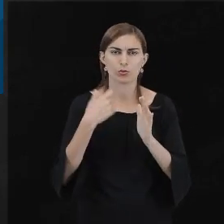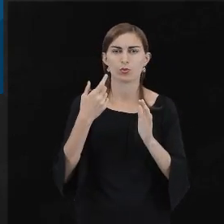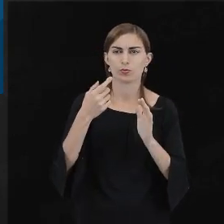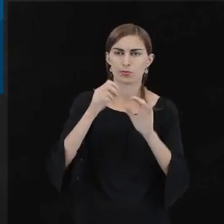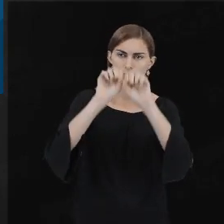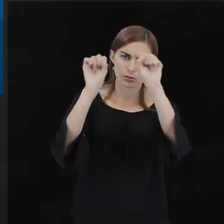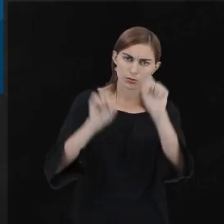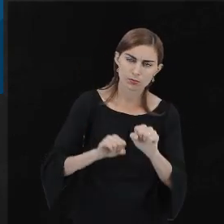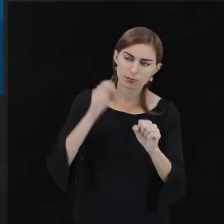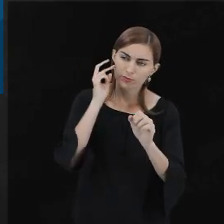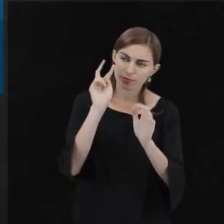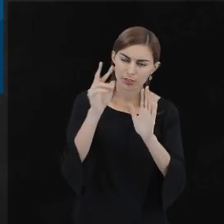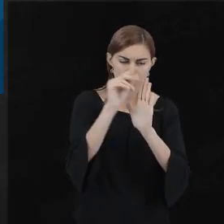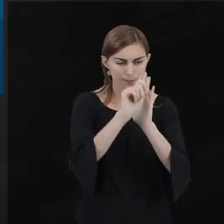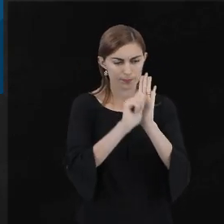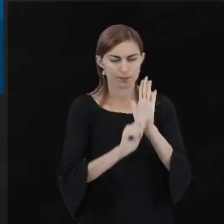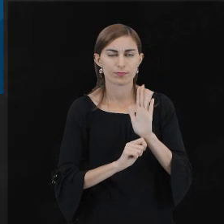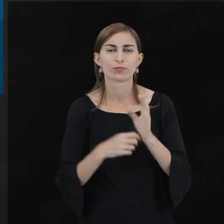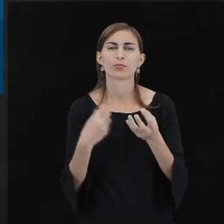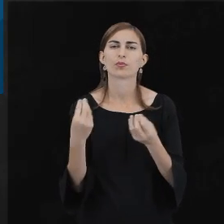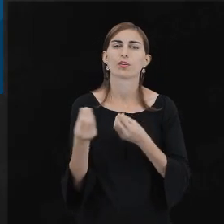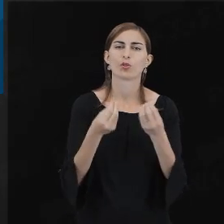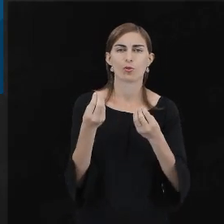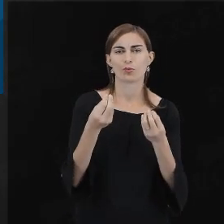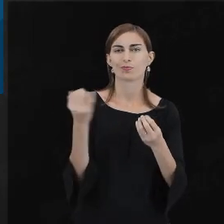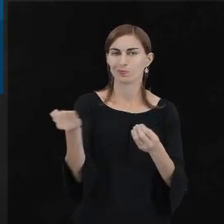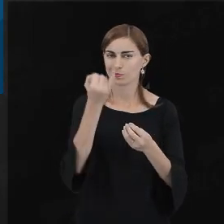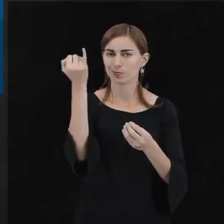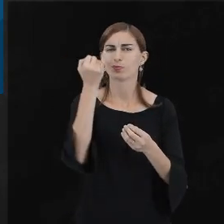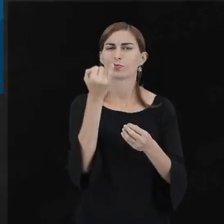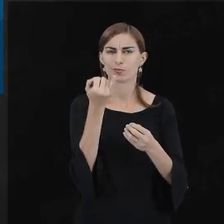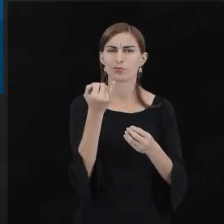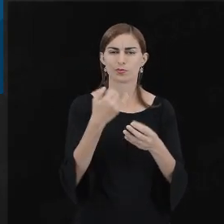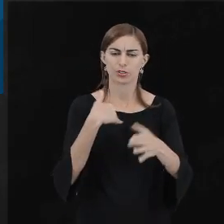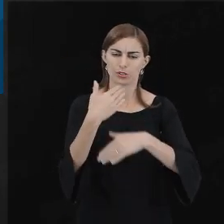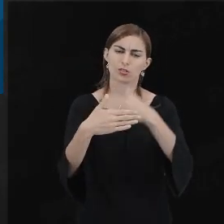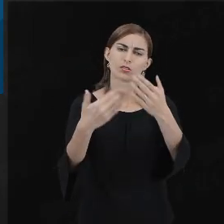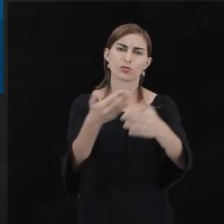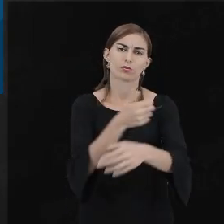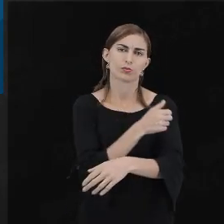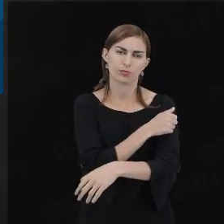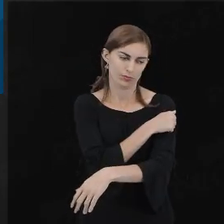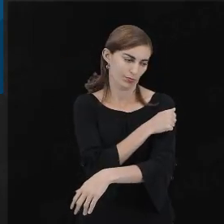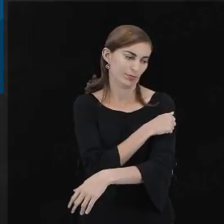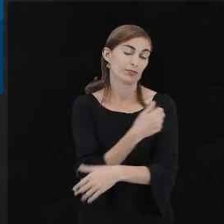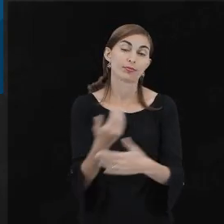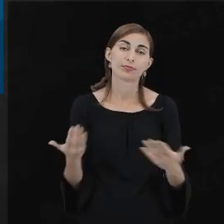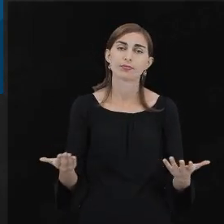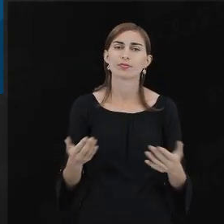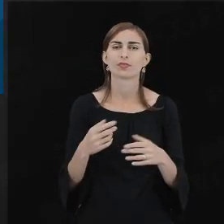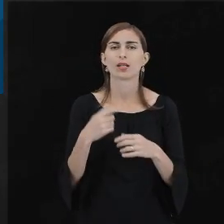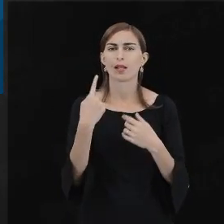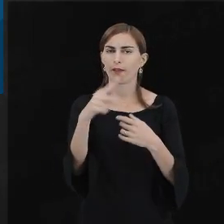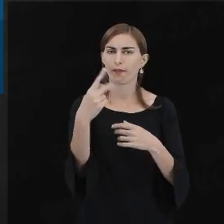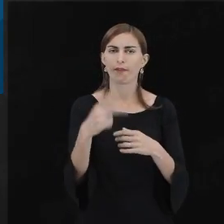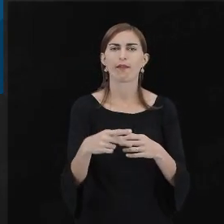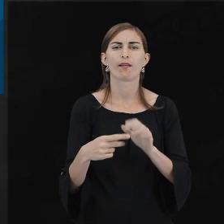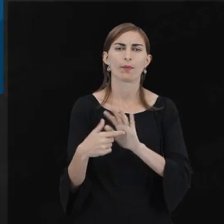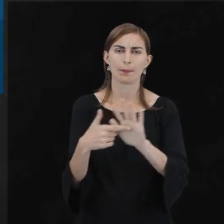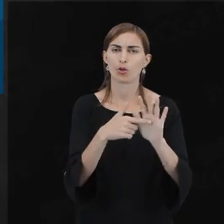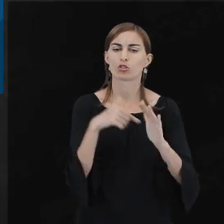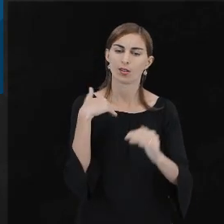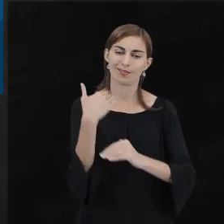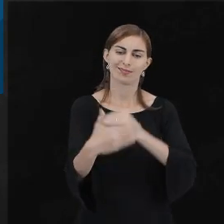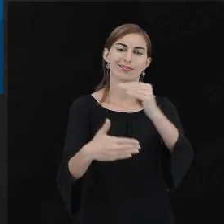registros se pautam apenas nas faltas, nas lacunas, do que ainda não foi dominado. Então precisamos pensar